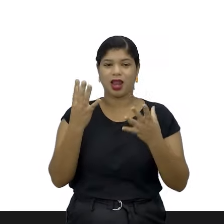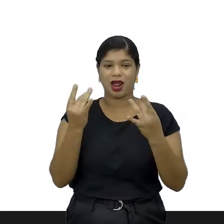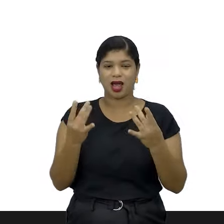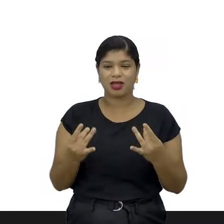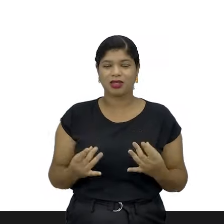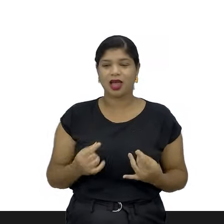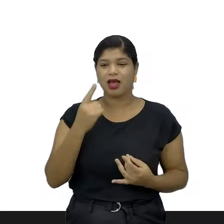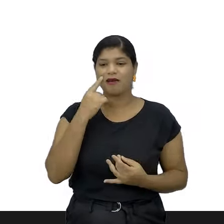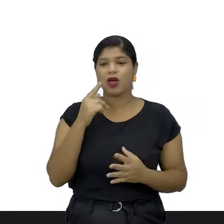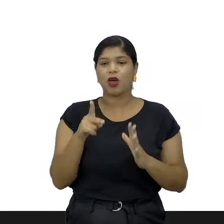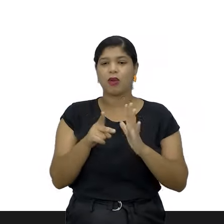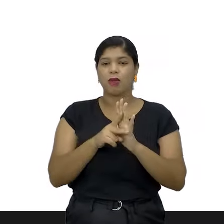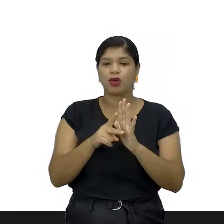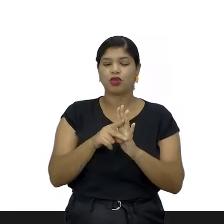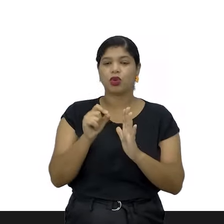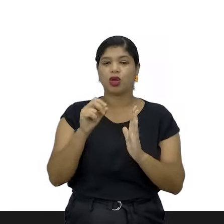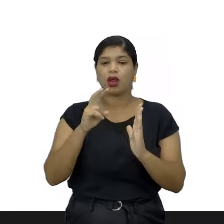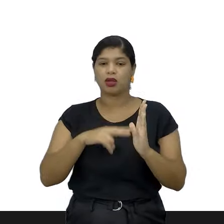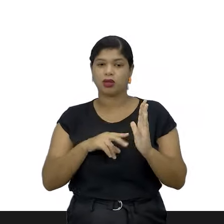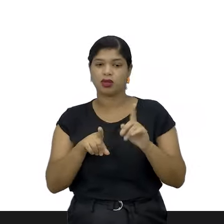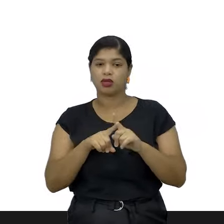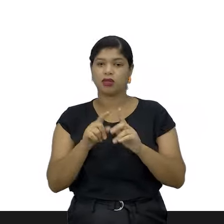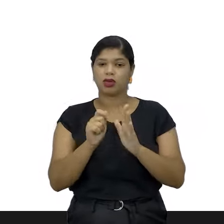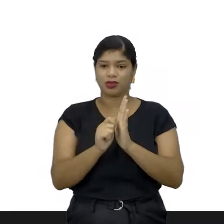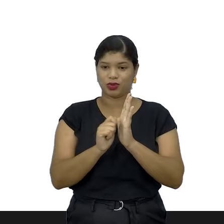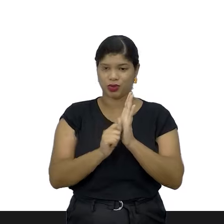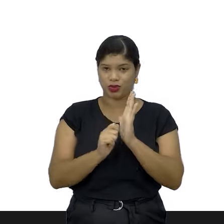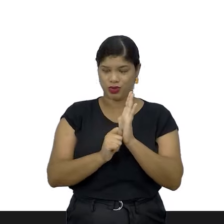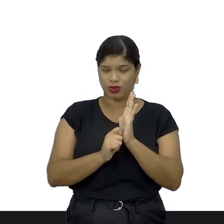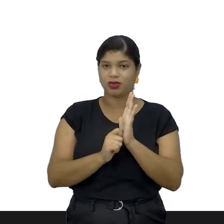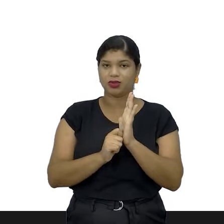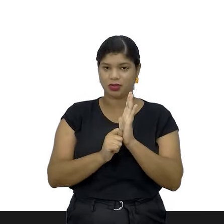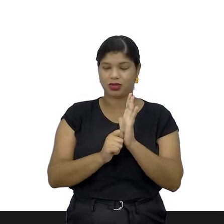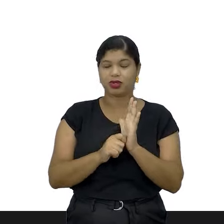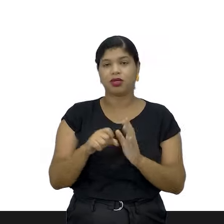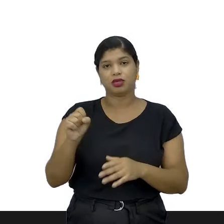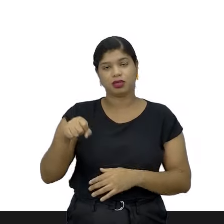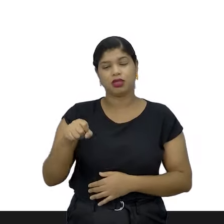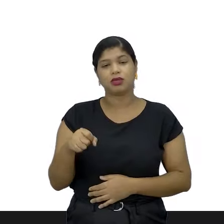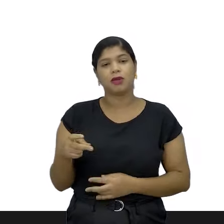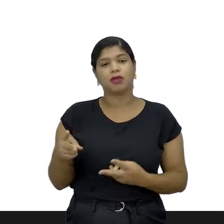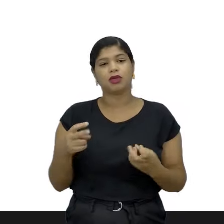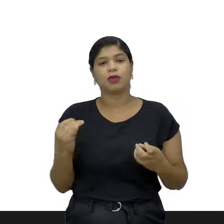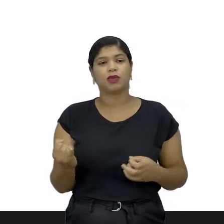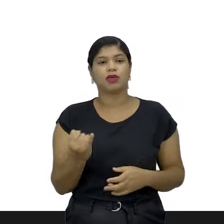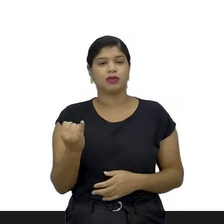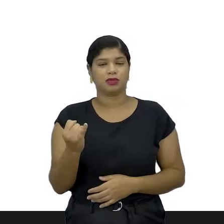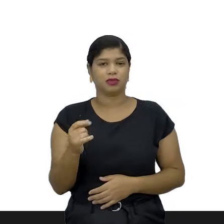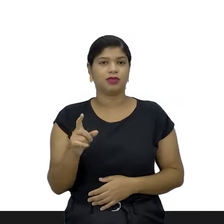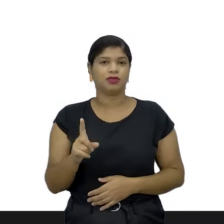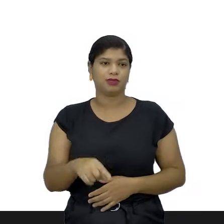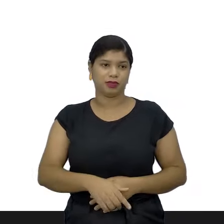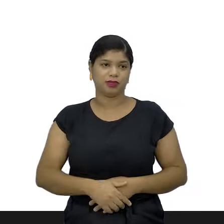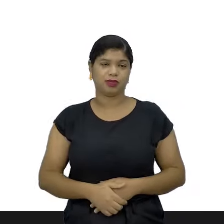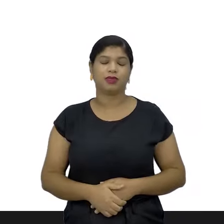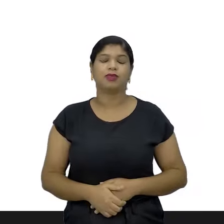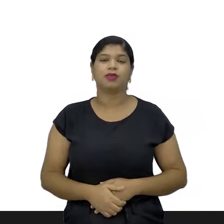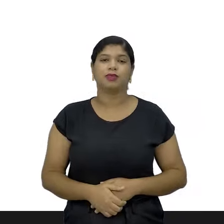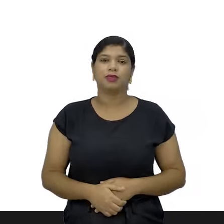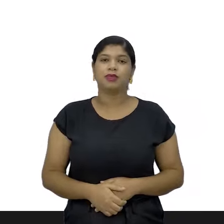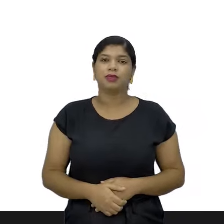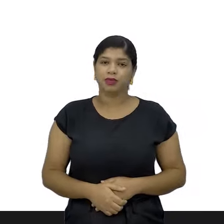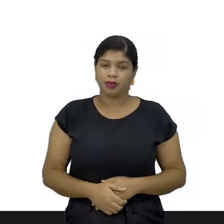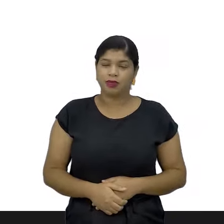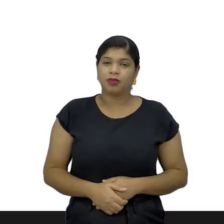a articulação entre a leitura e a escrita, lembram-se? E olhar para isso é muito importante para poder propor e